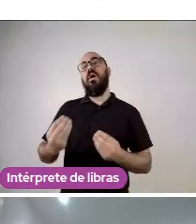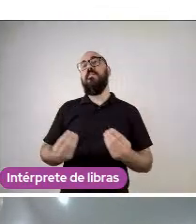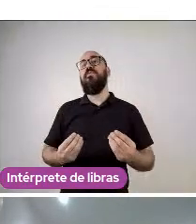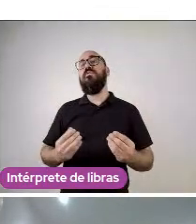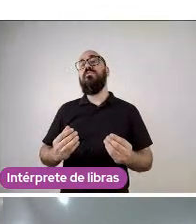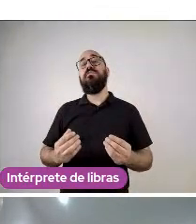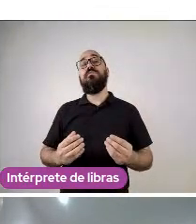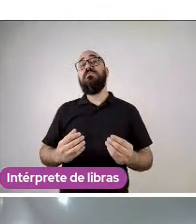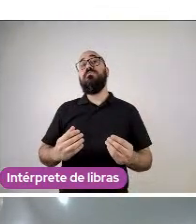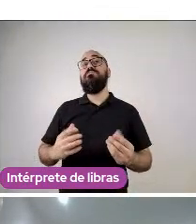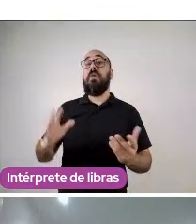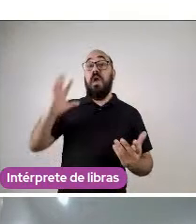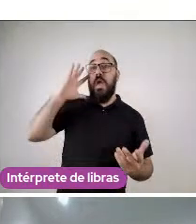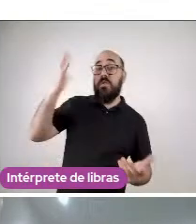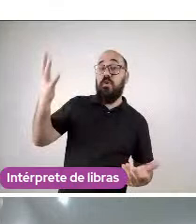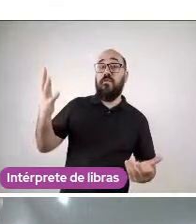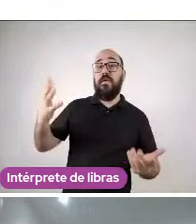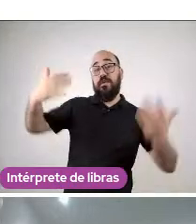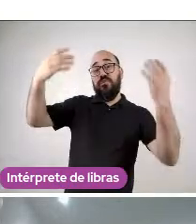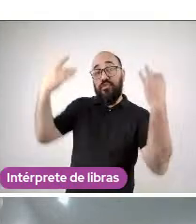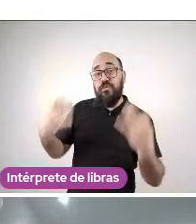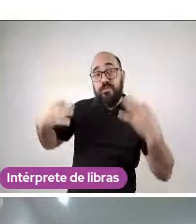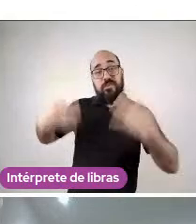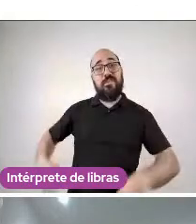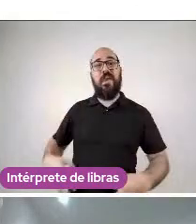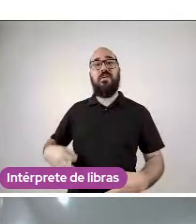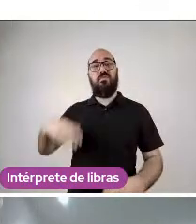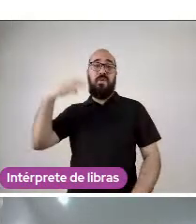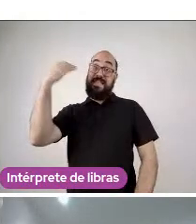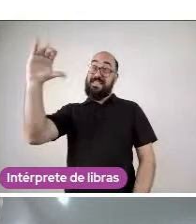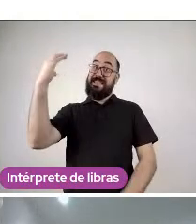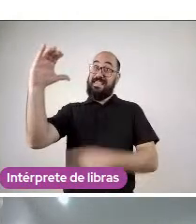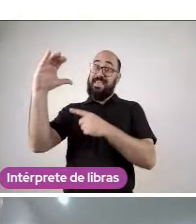efetivos, baseados em dados científicos.